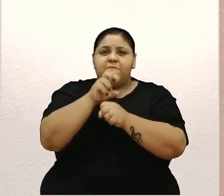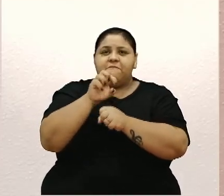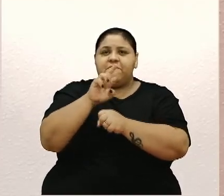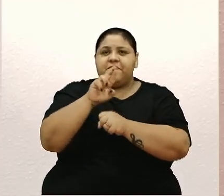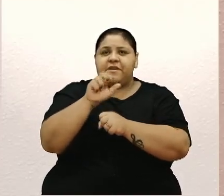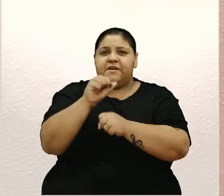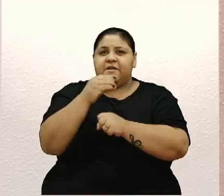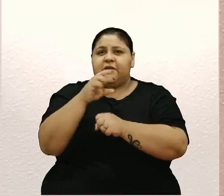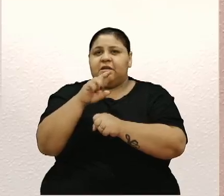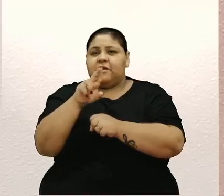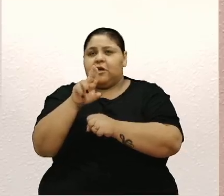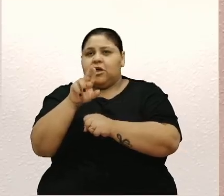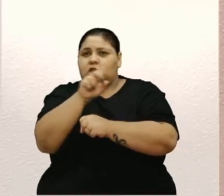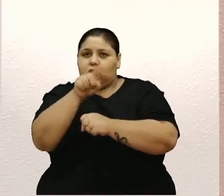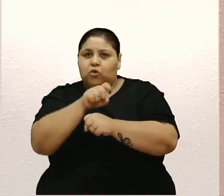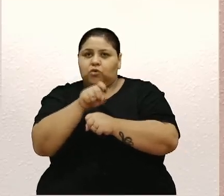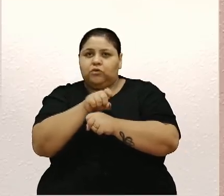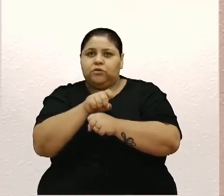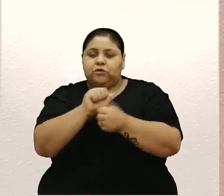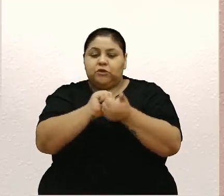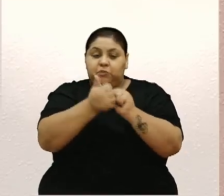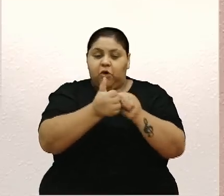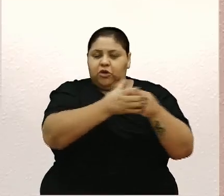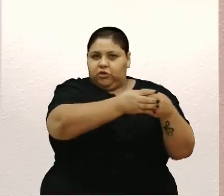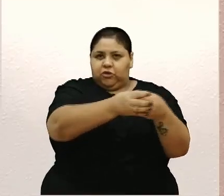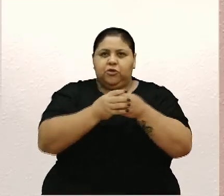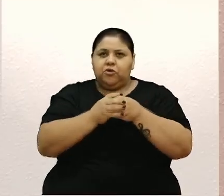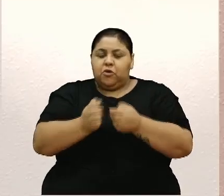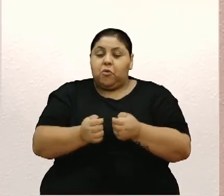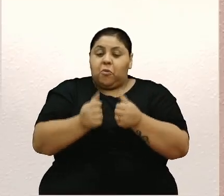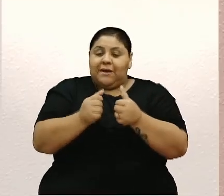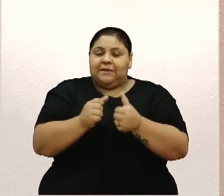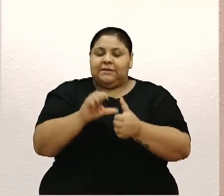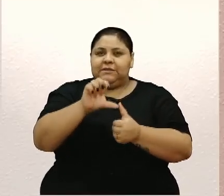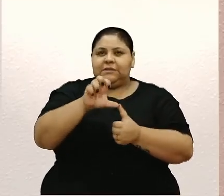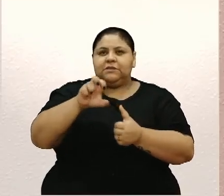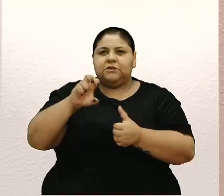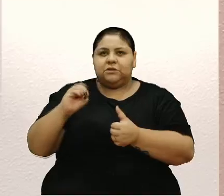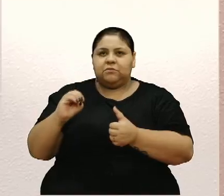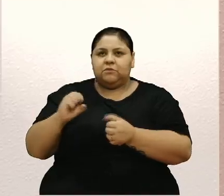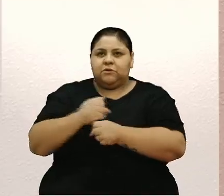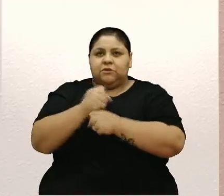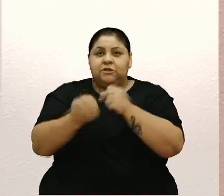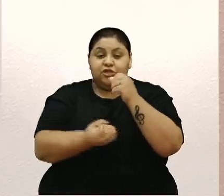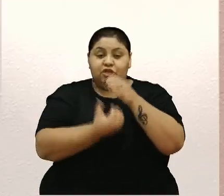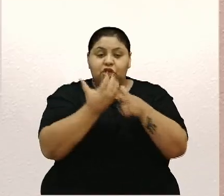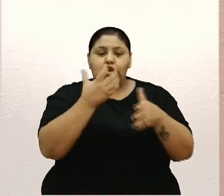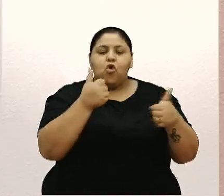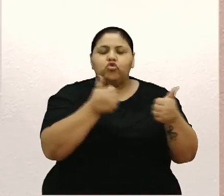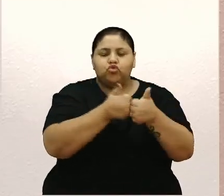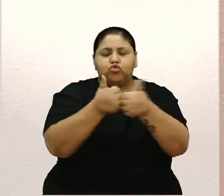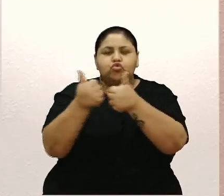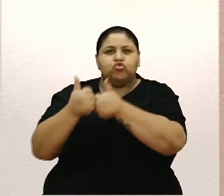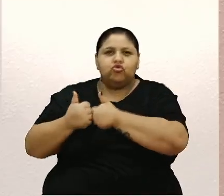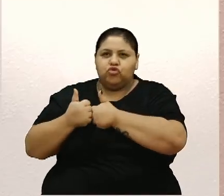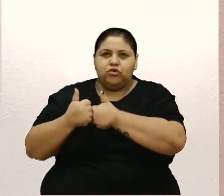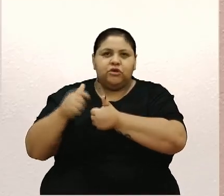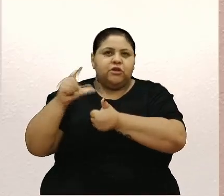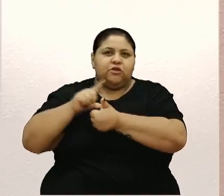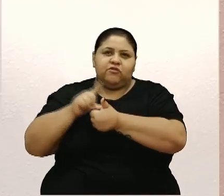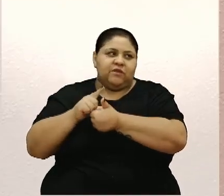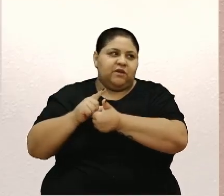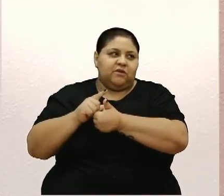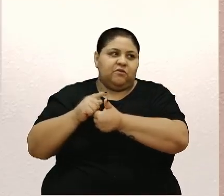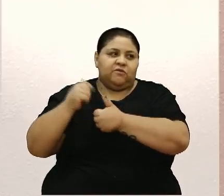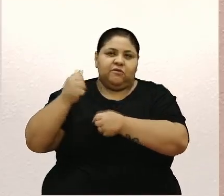Estamos quase chegando aos 50 anos de um clube que a gente se criou praticamente lá dentro. Aí, como eu não tenho a mesma idade, né? Eu